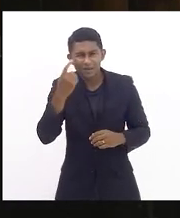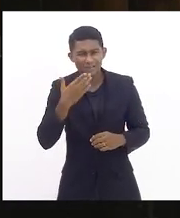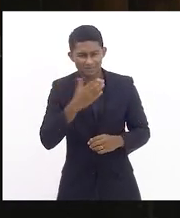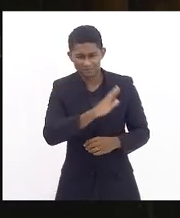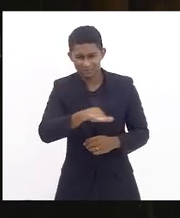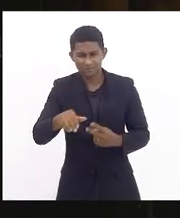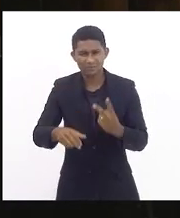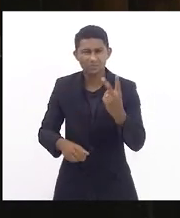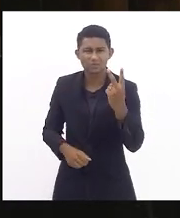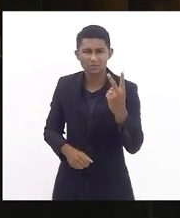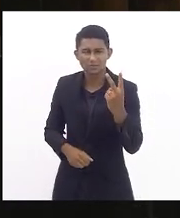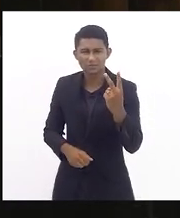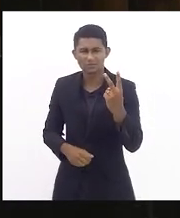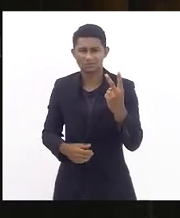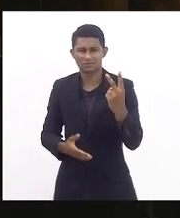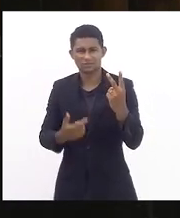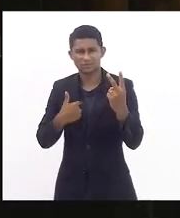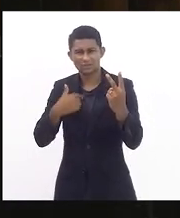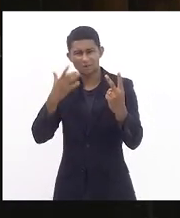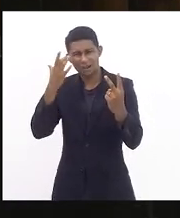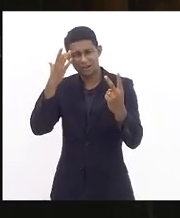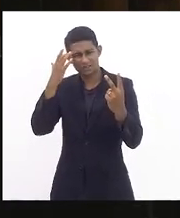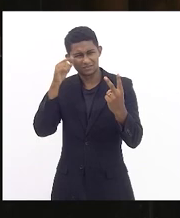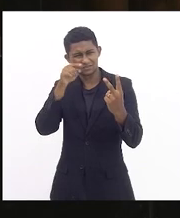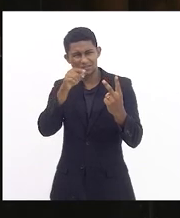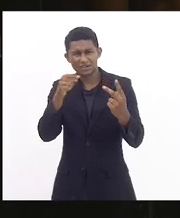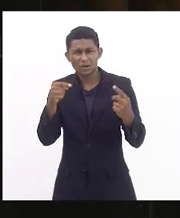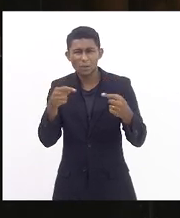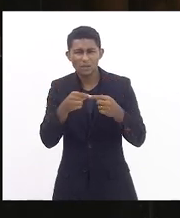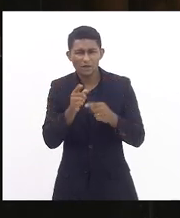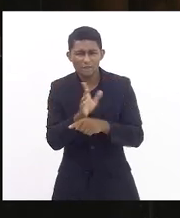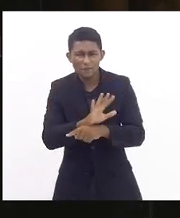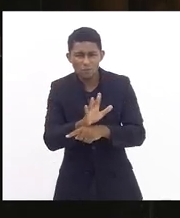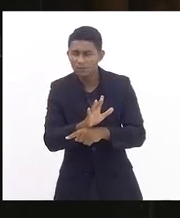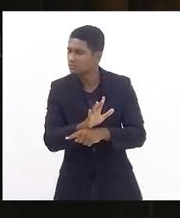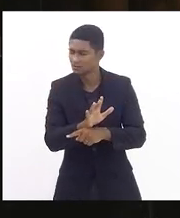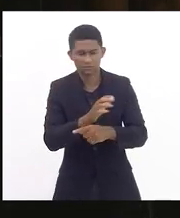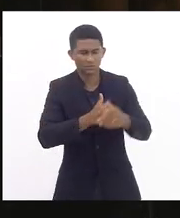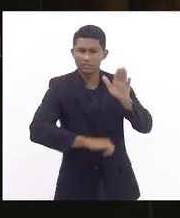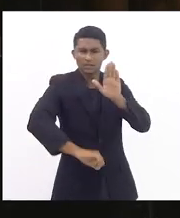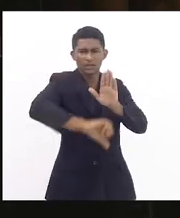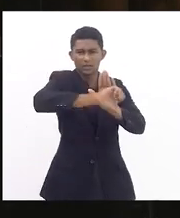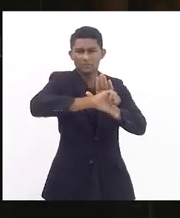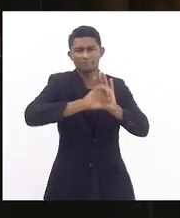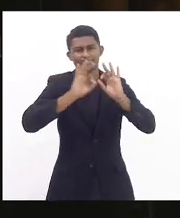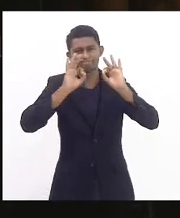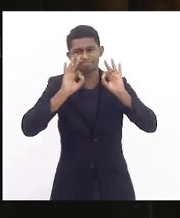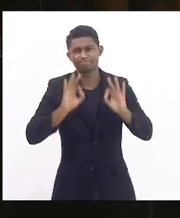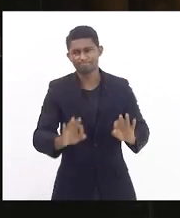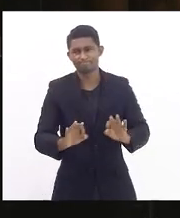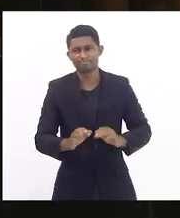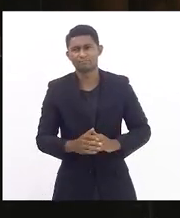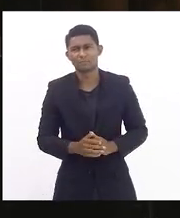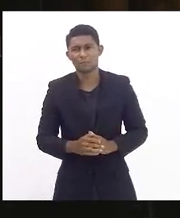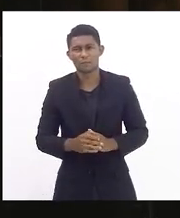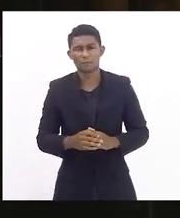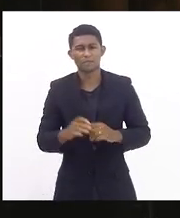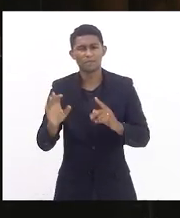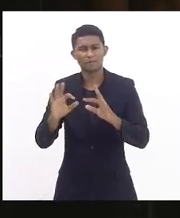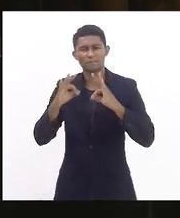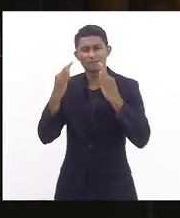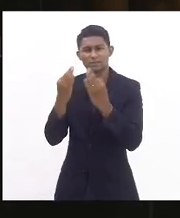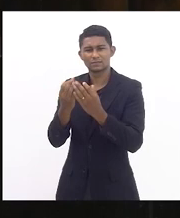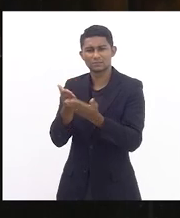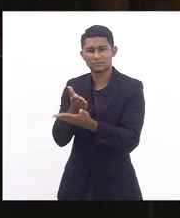posso considerar que isso seja uma obra, isso é um crime. Isso é um crime. É um crime contra a família, é